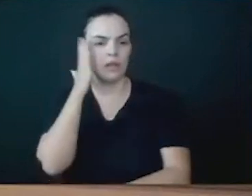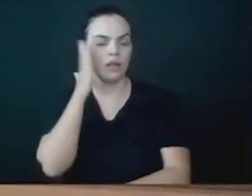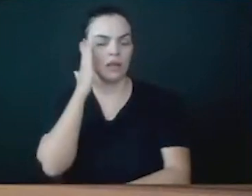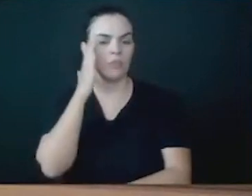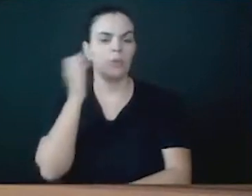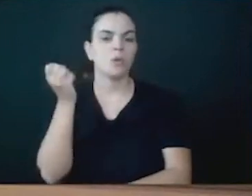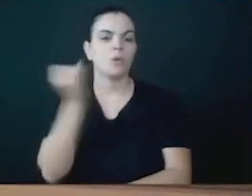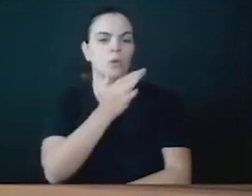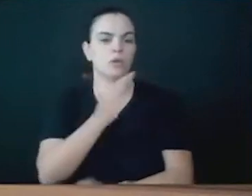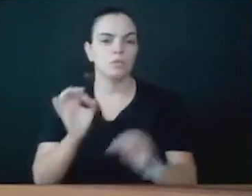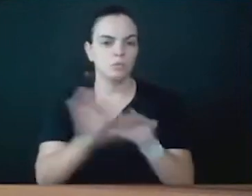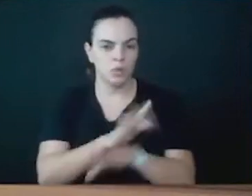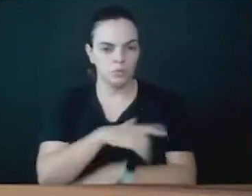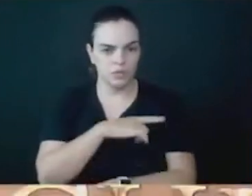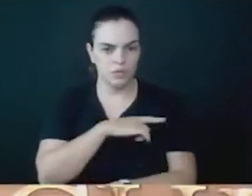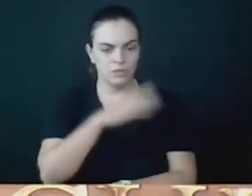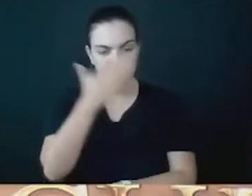momento? Seria isso. Obrigado.